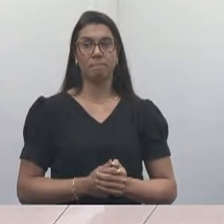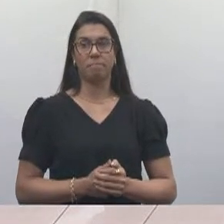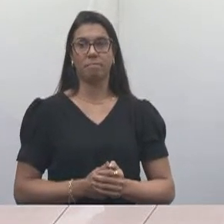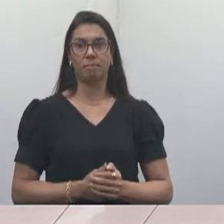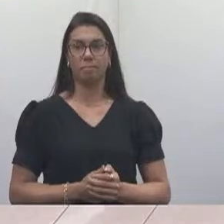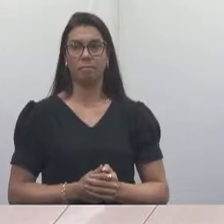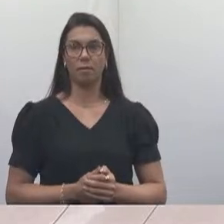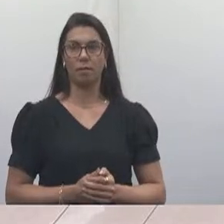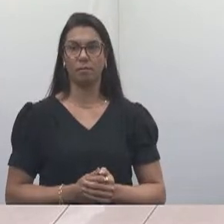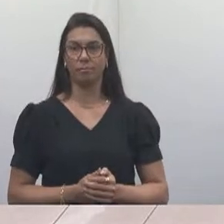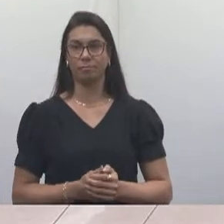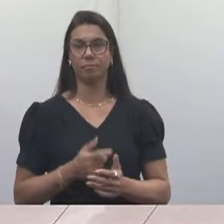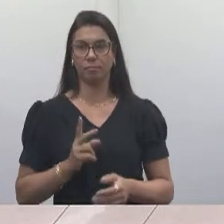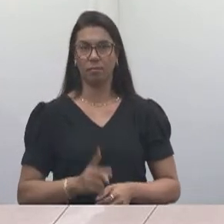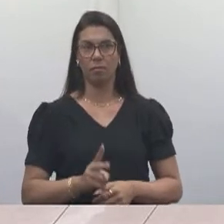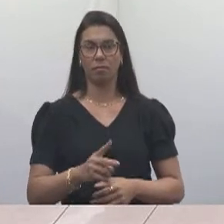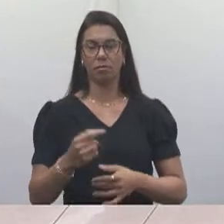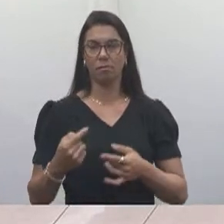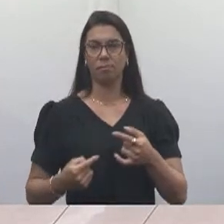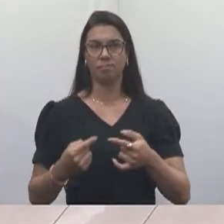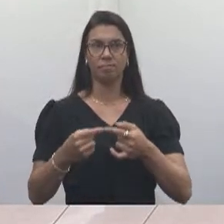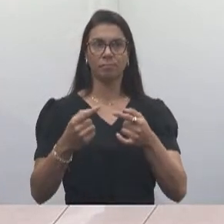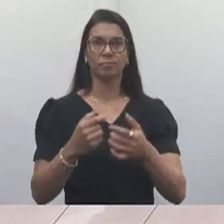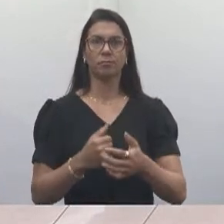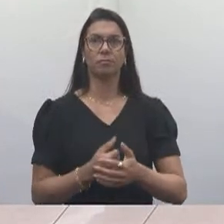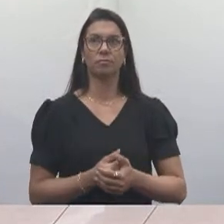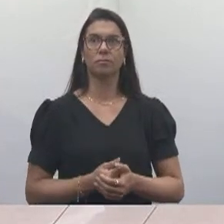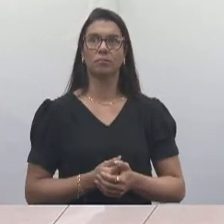O processo continua em discussão.